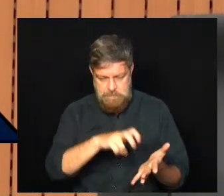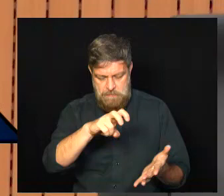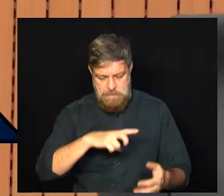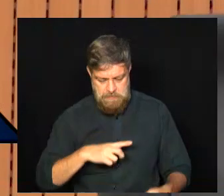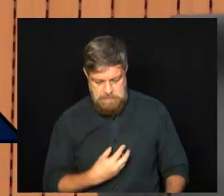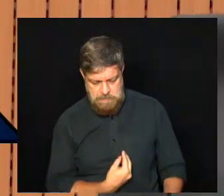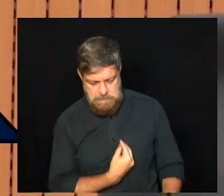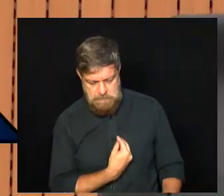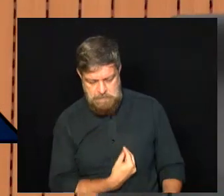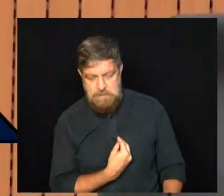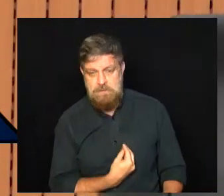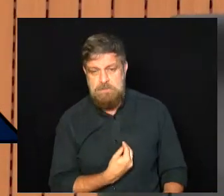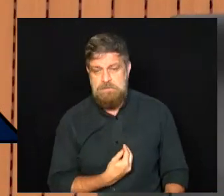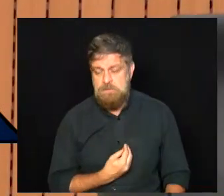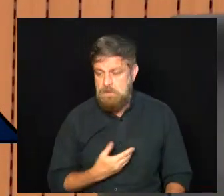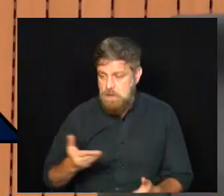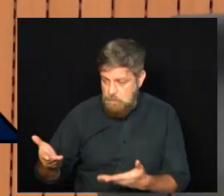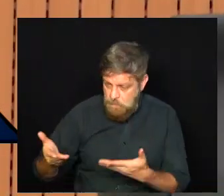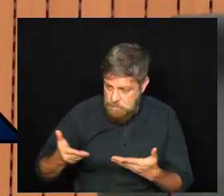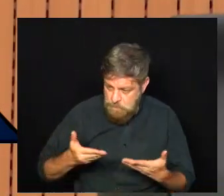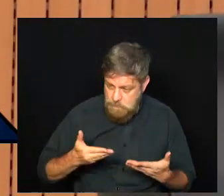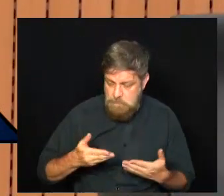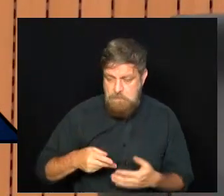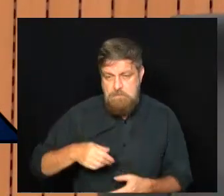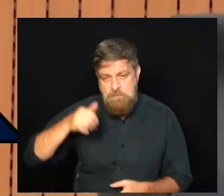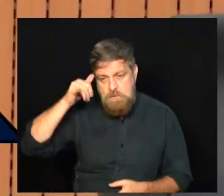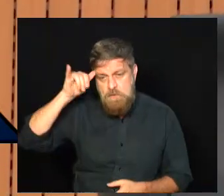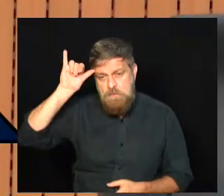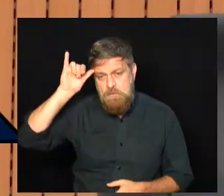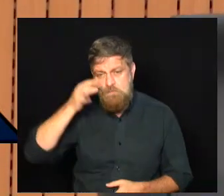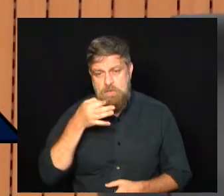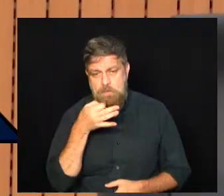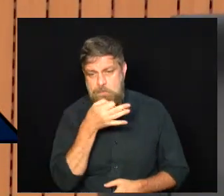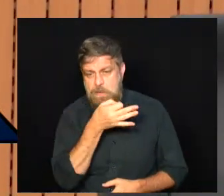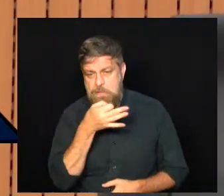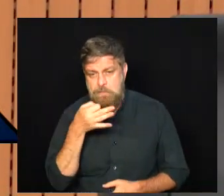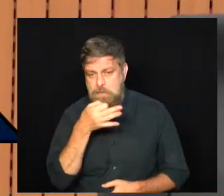Vereador Paulo, por favor, a palavra.